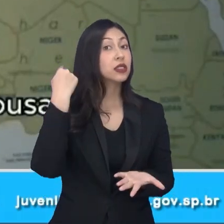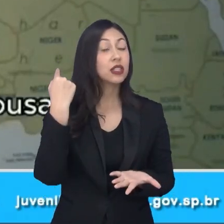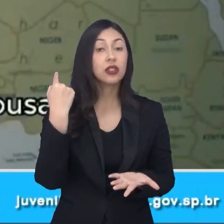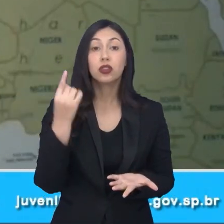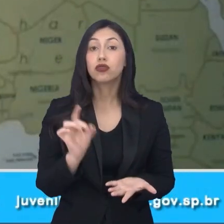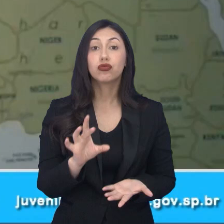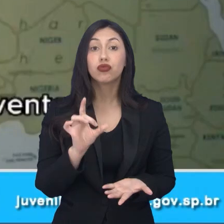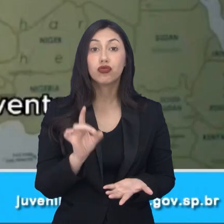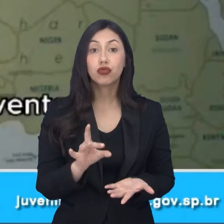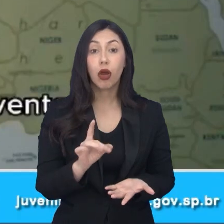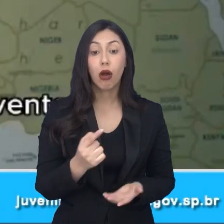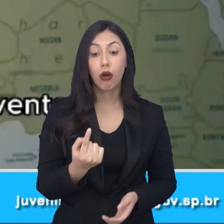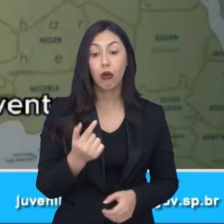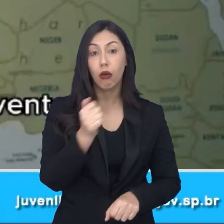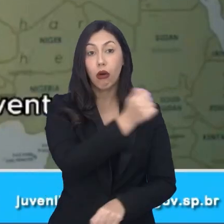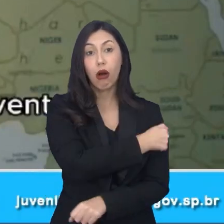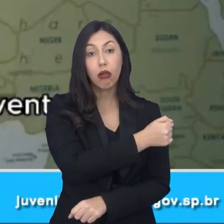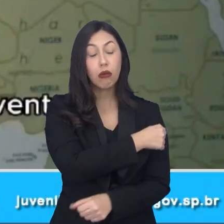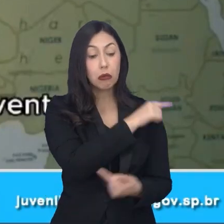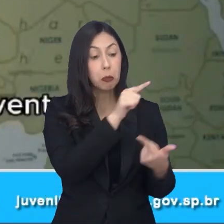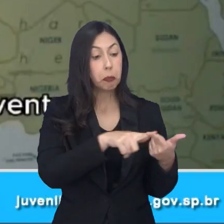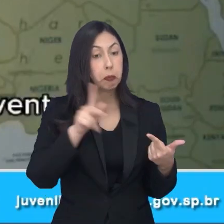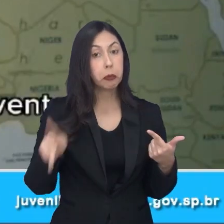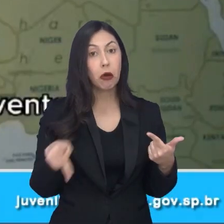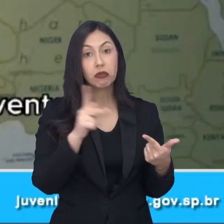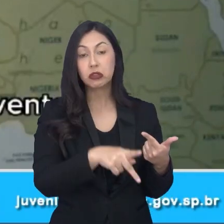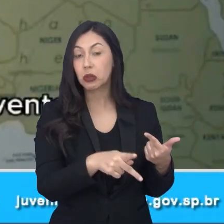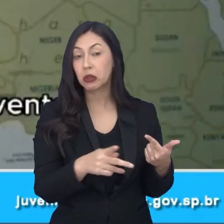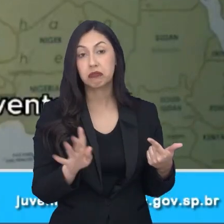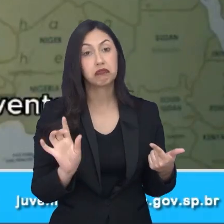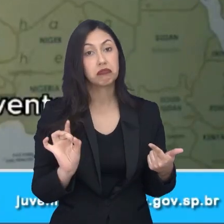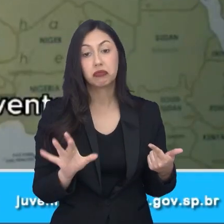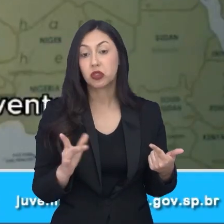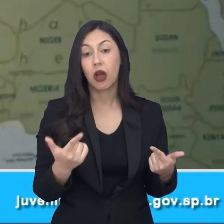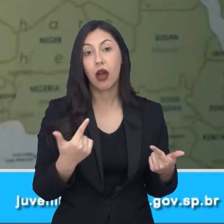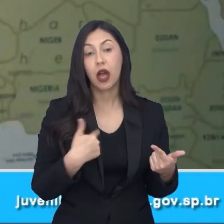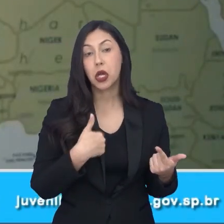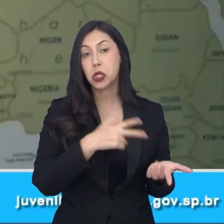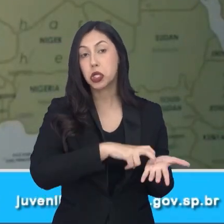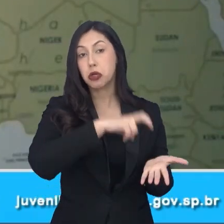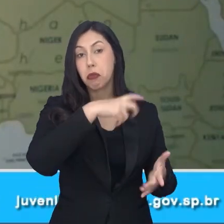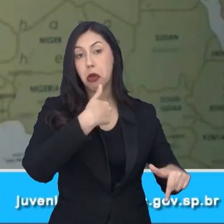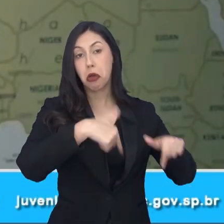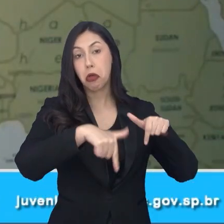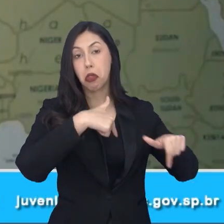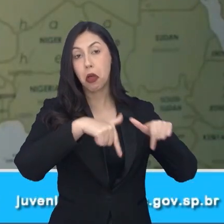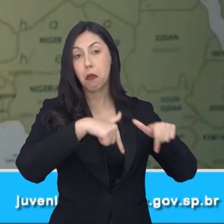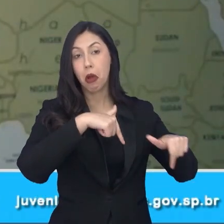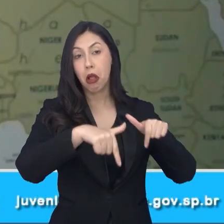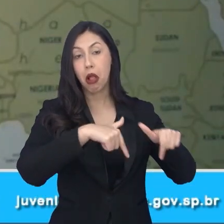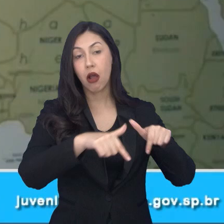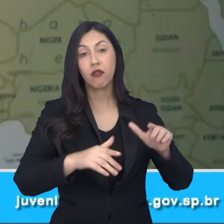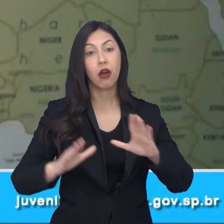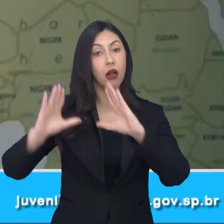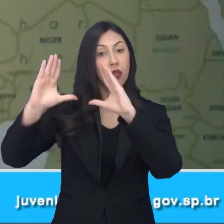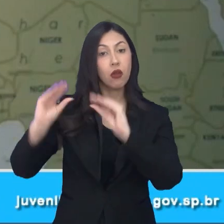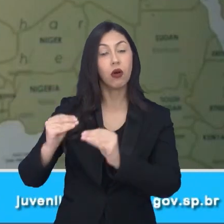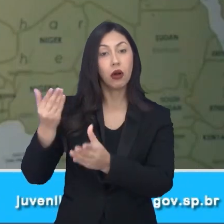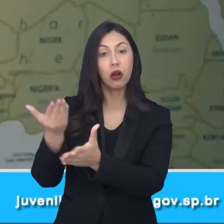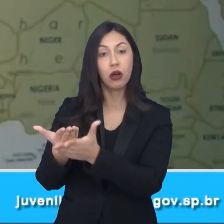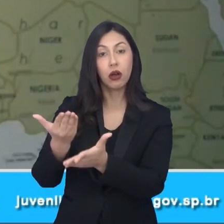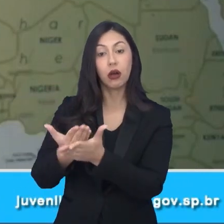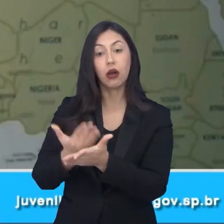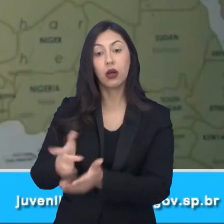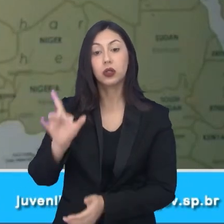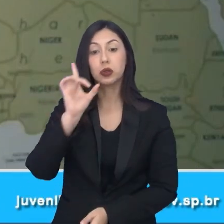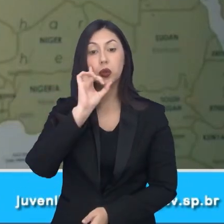e a Lusa. Eu trabalhava de dia no fórum, como escrevente, e cursava o noturno, todos os dias,